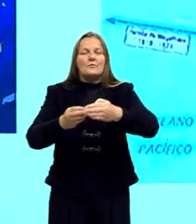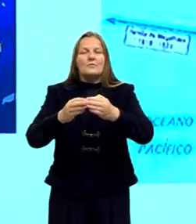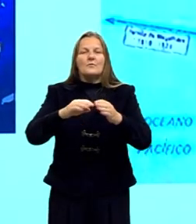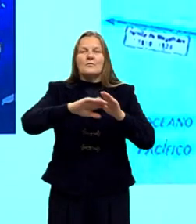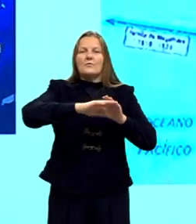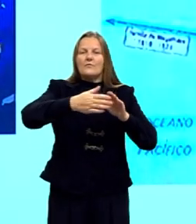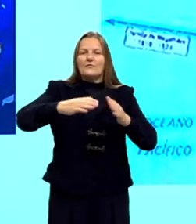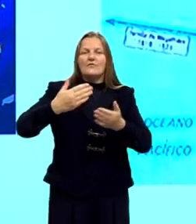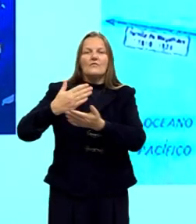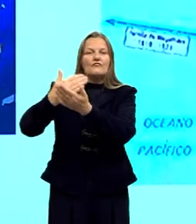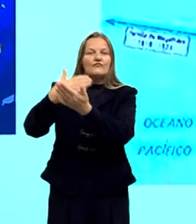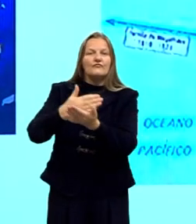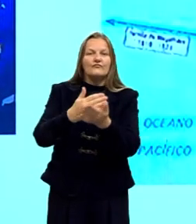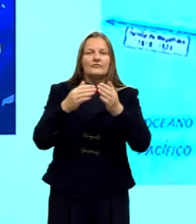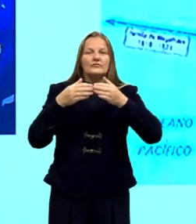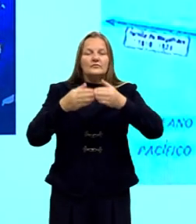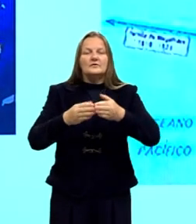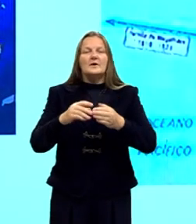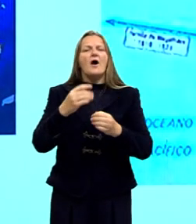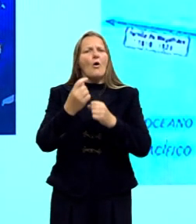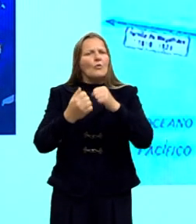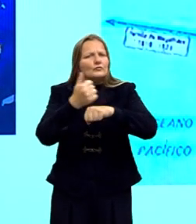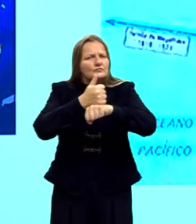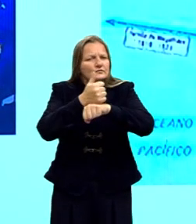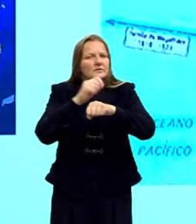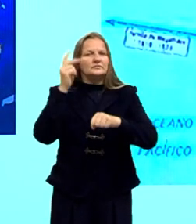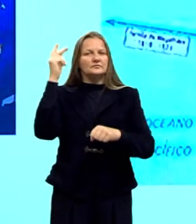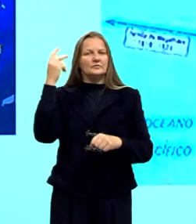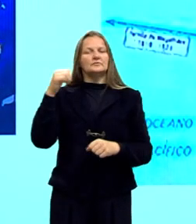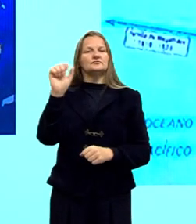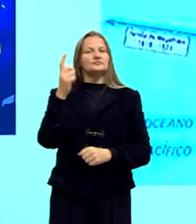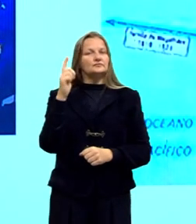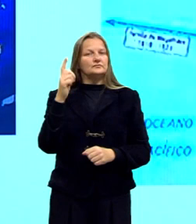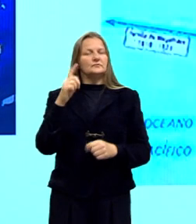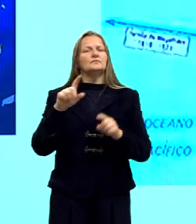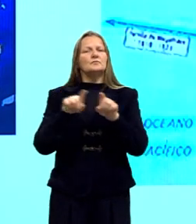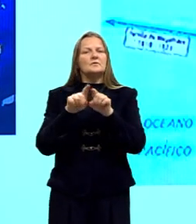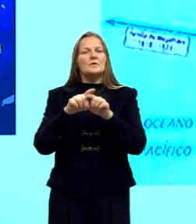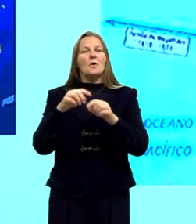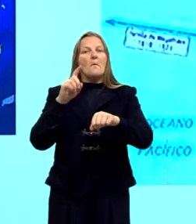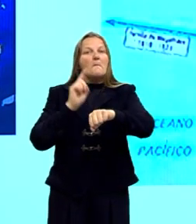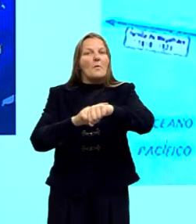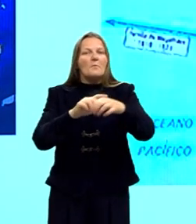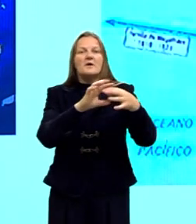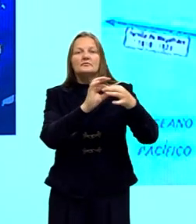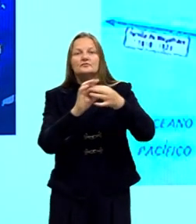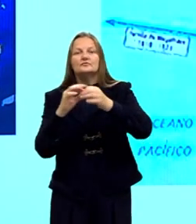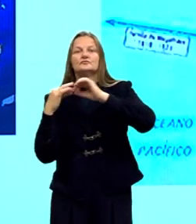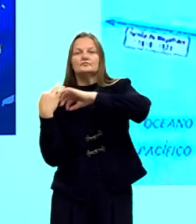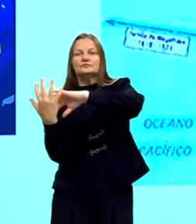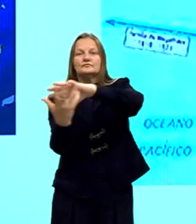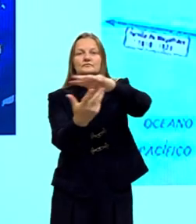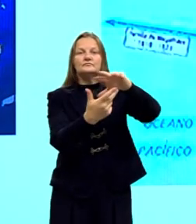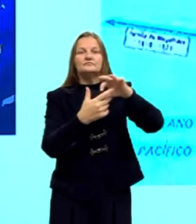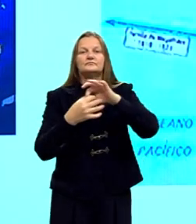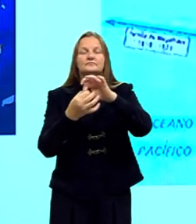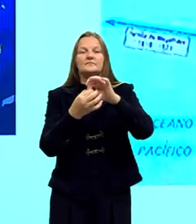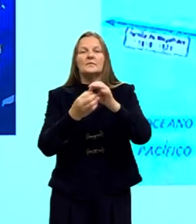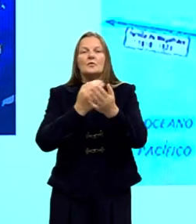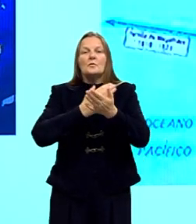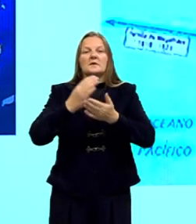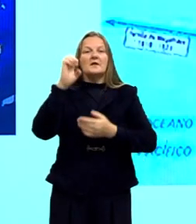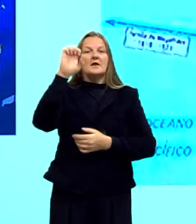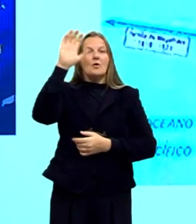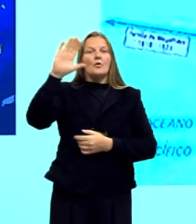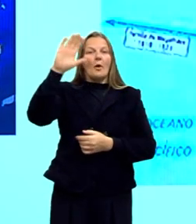historiadores geógrafos colocam né o momento da globalização é justamente quando nós temos os europeus né